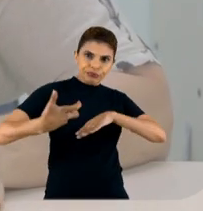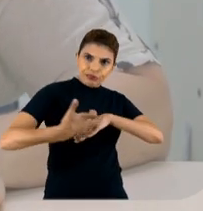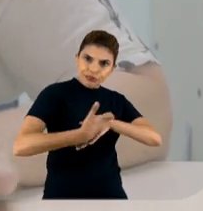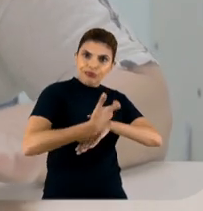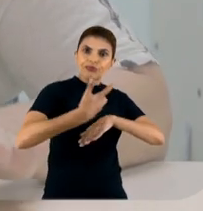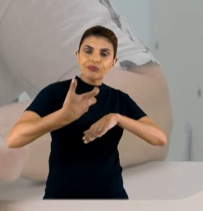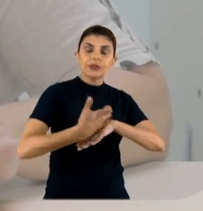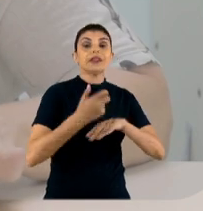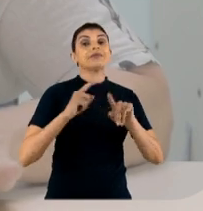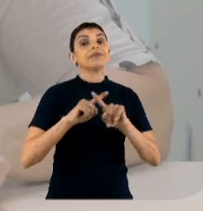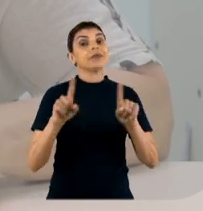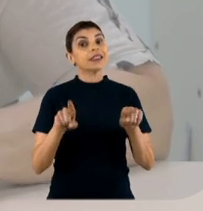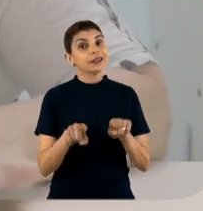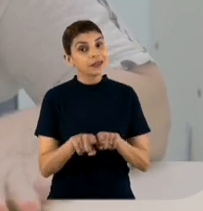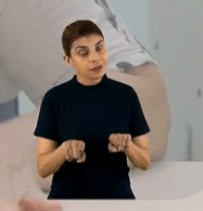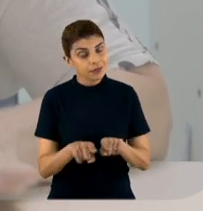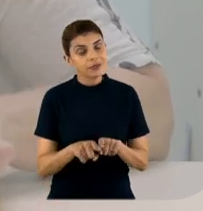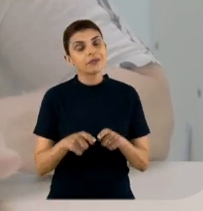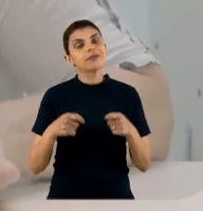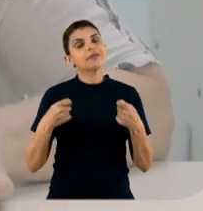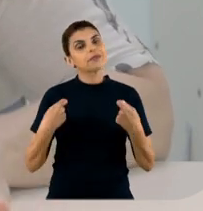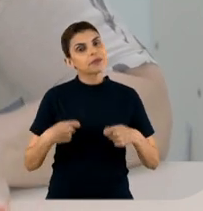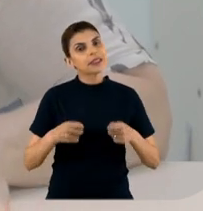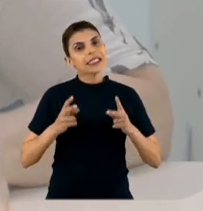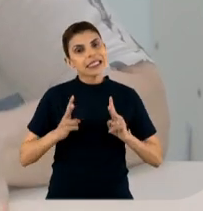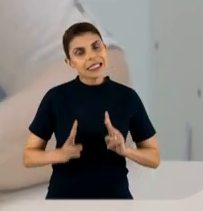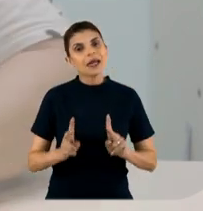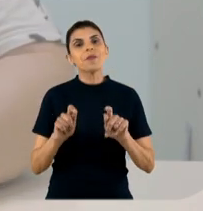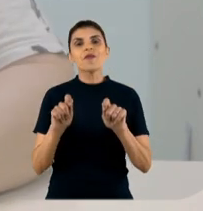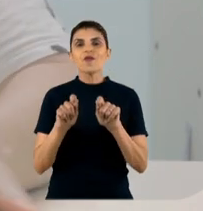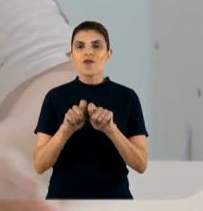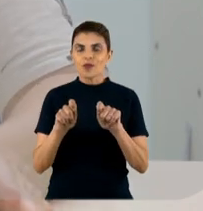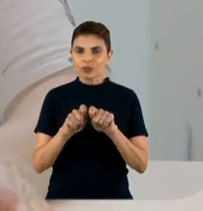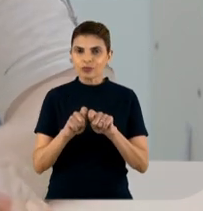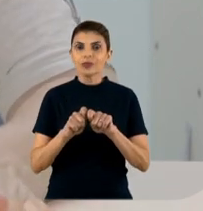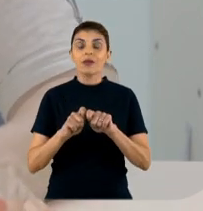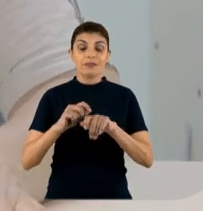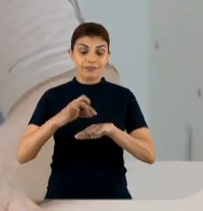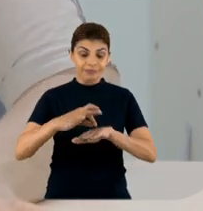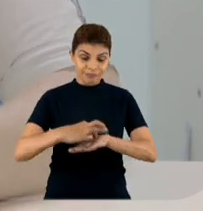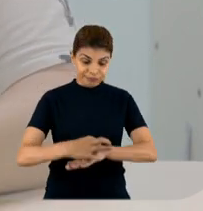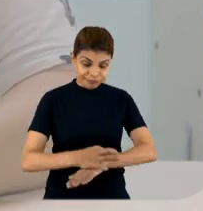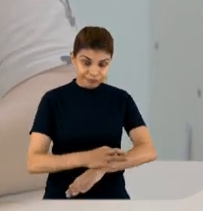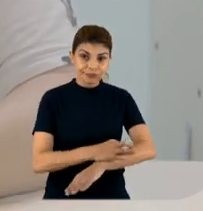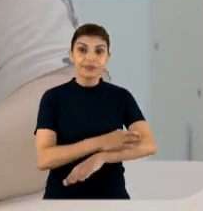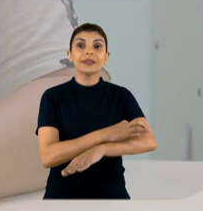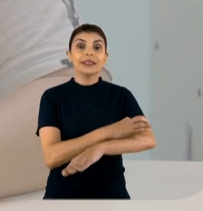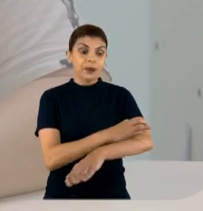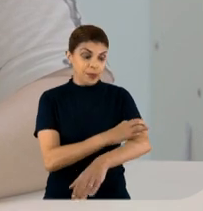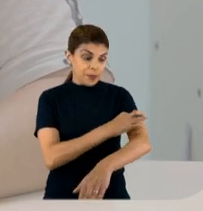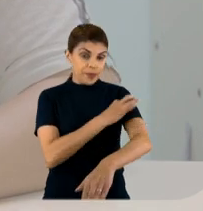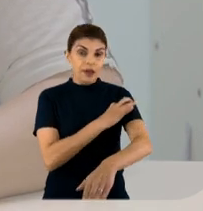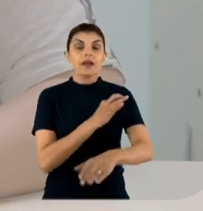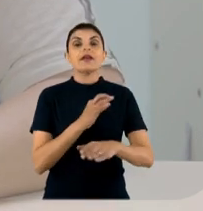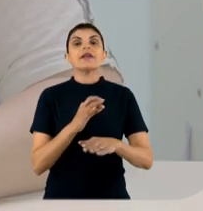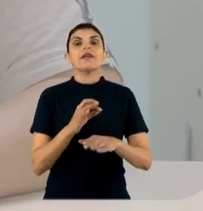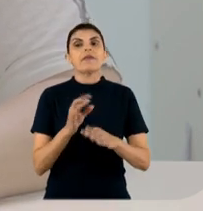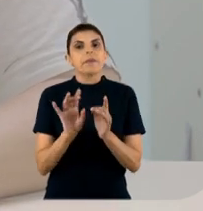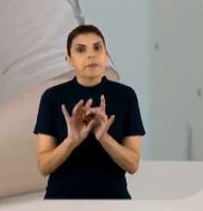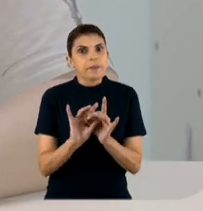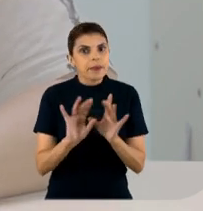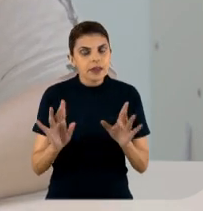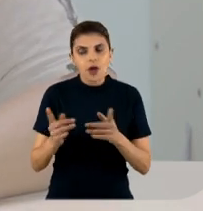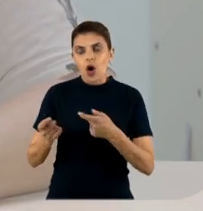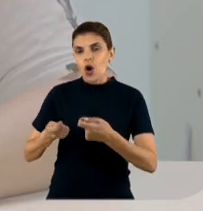também vai idealmente deve ser sempre feita também uma punção arterial porque a punção arterial vai permitir